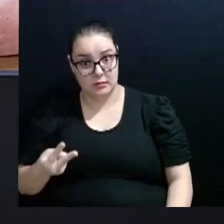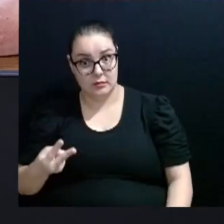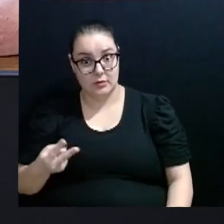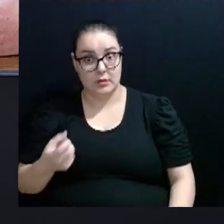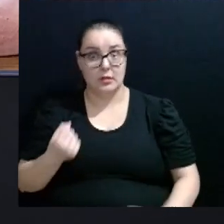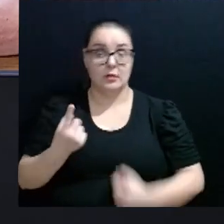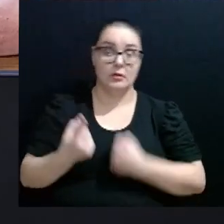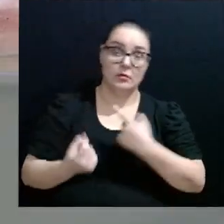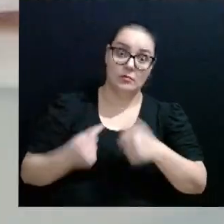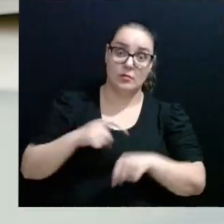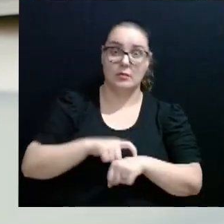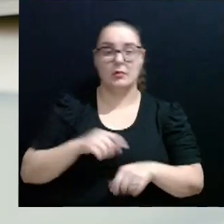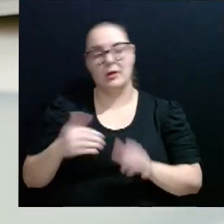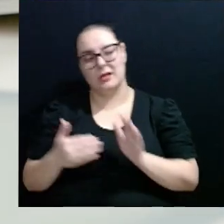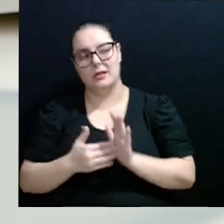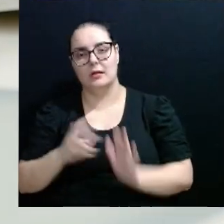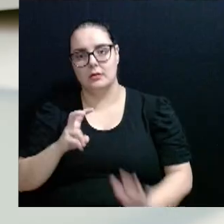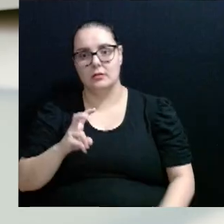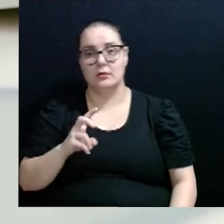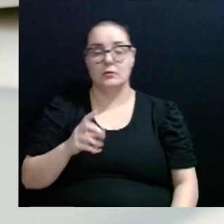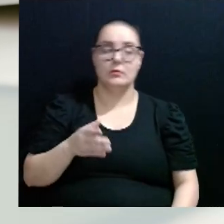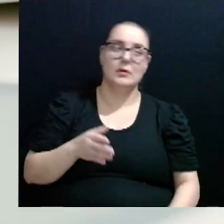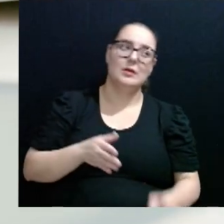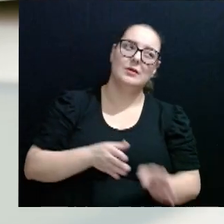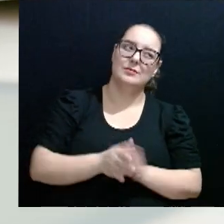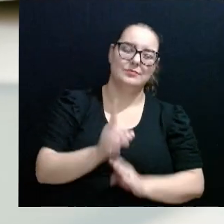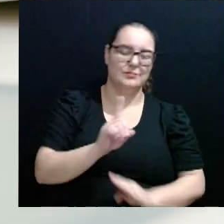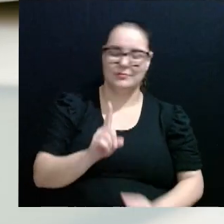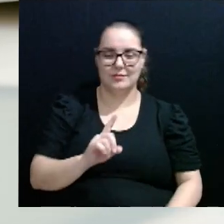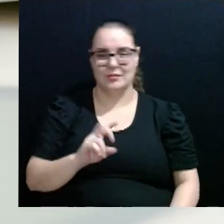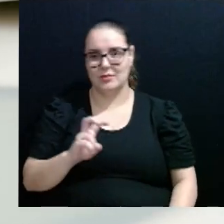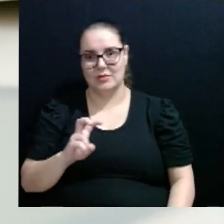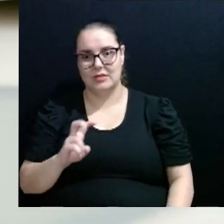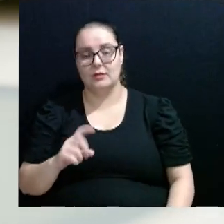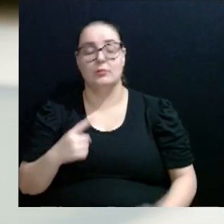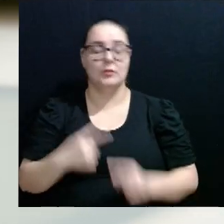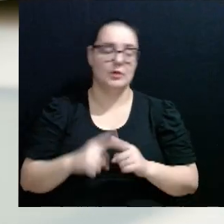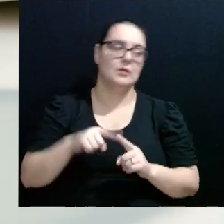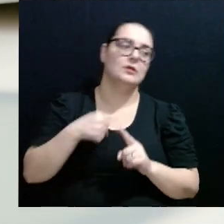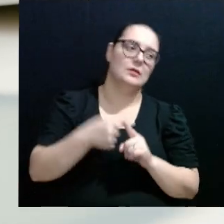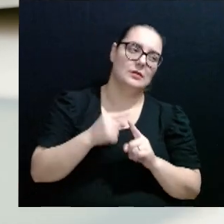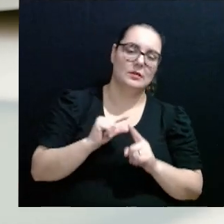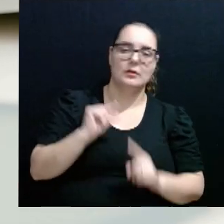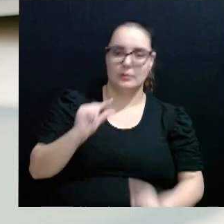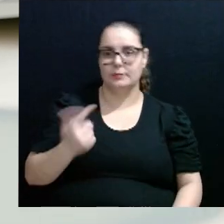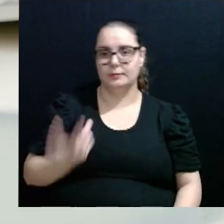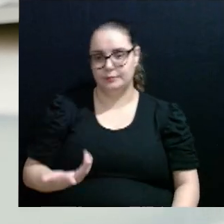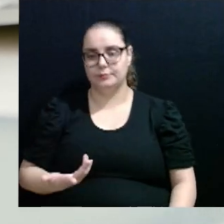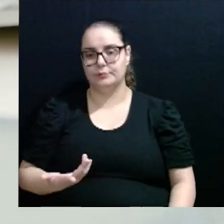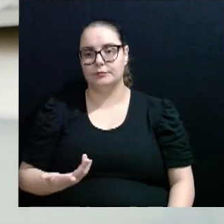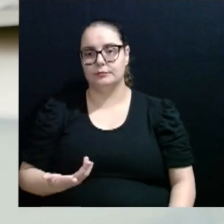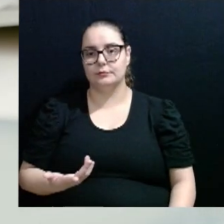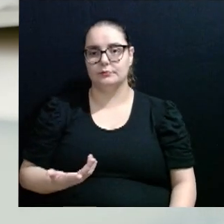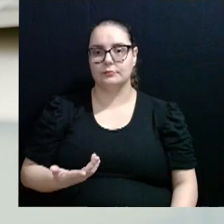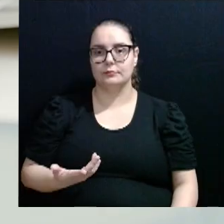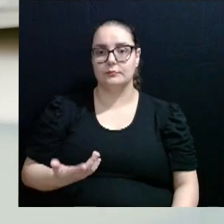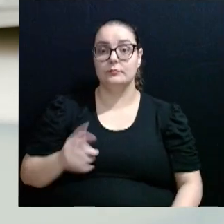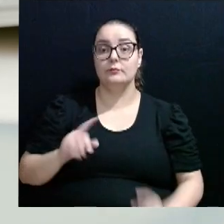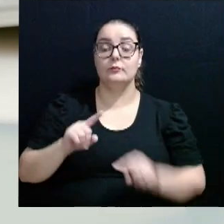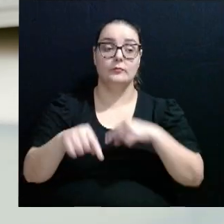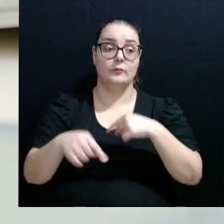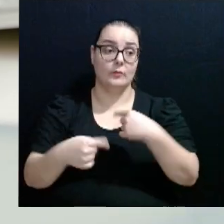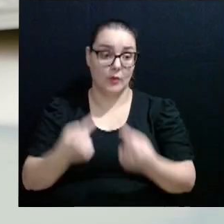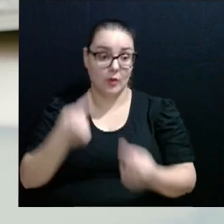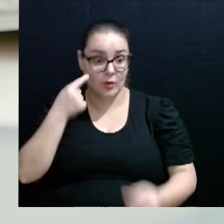até 5. Eu só não aconselho 5 porque já tem um acréscimozinho, tá? Então, assim, outra ideia.